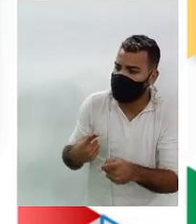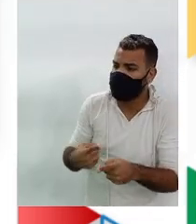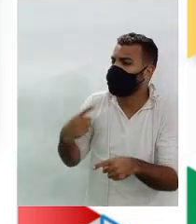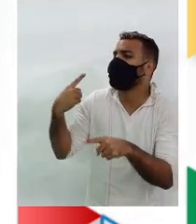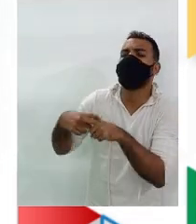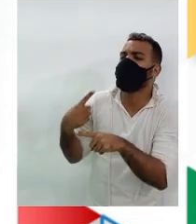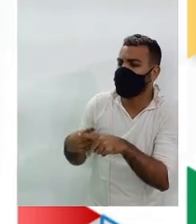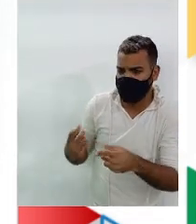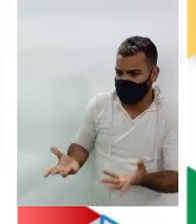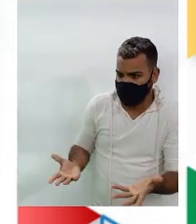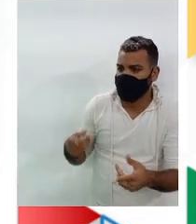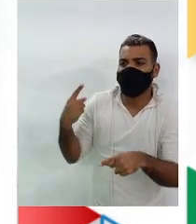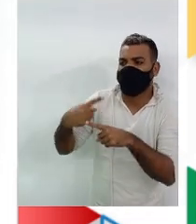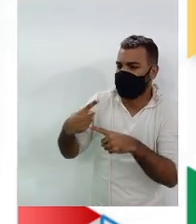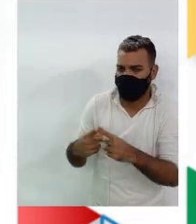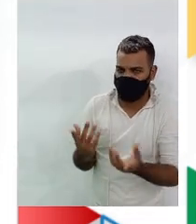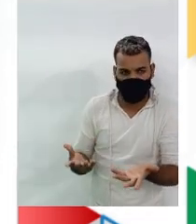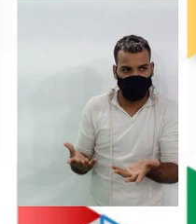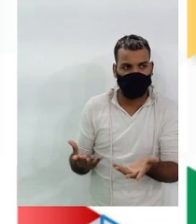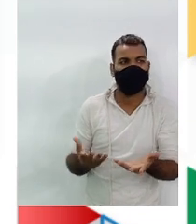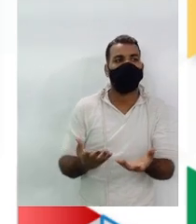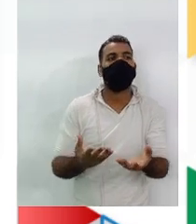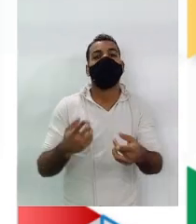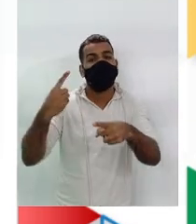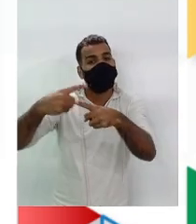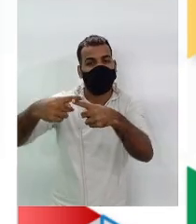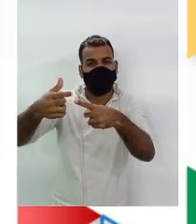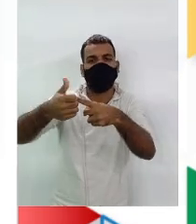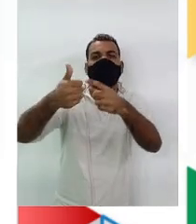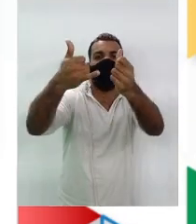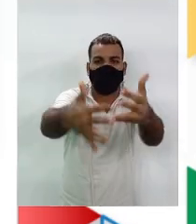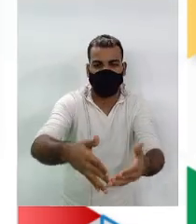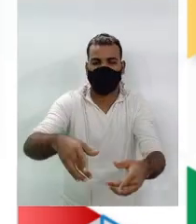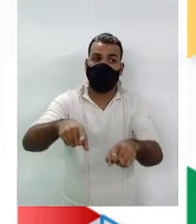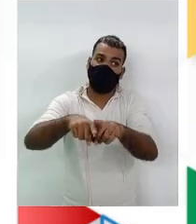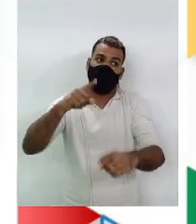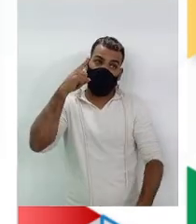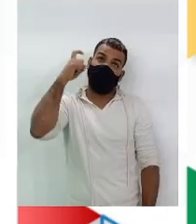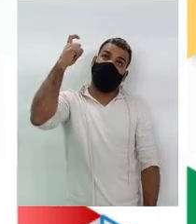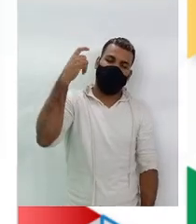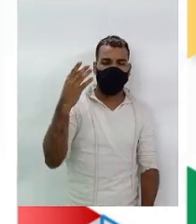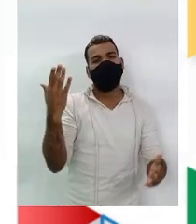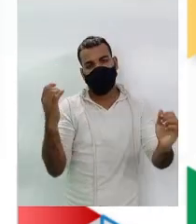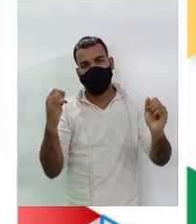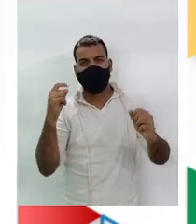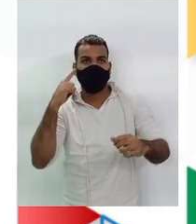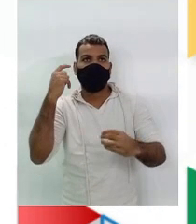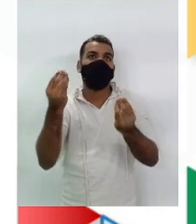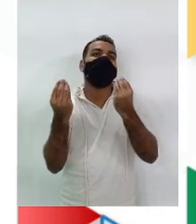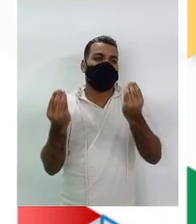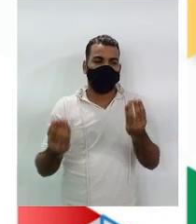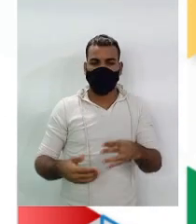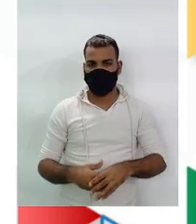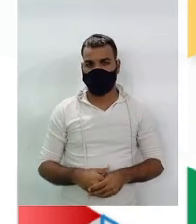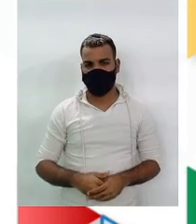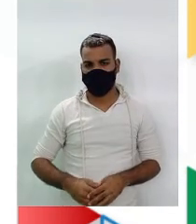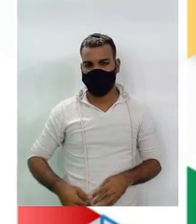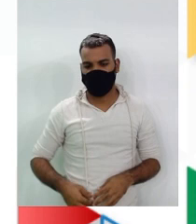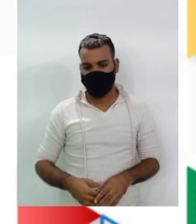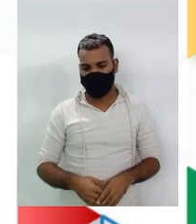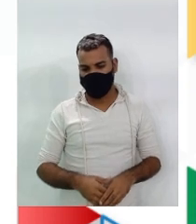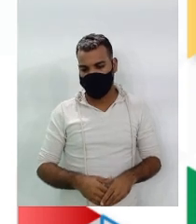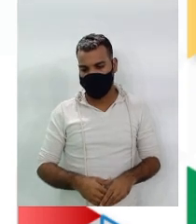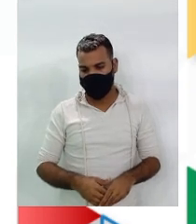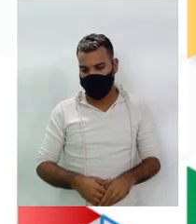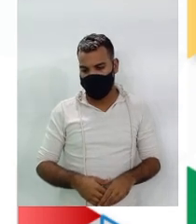forma aconteceu. E esse porquê também pode trazer o para quê, certo? Do texto. Então lembrem-se disso.